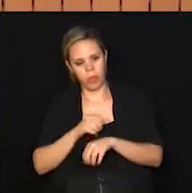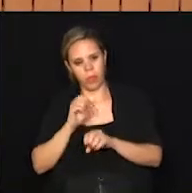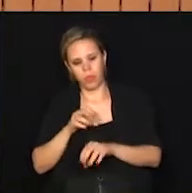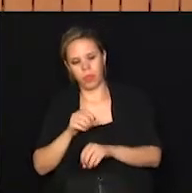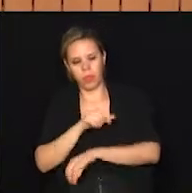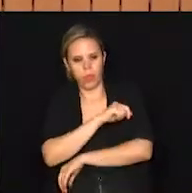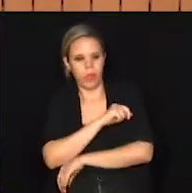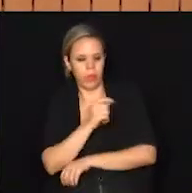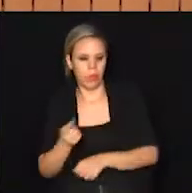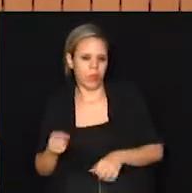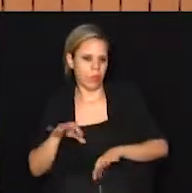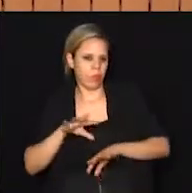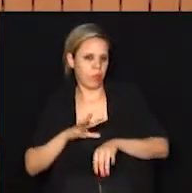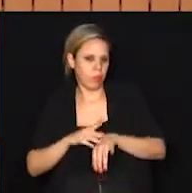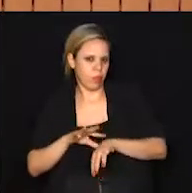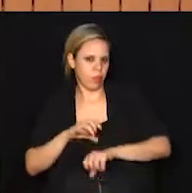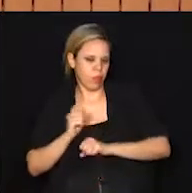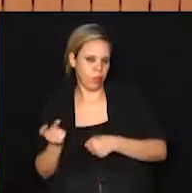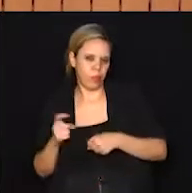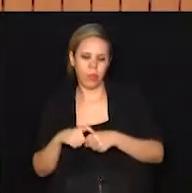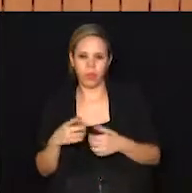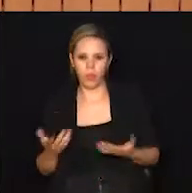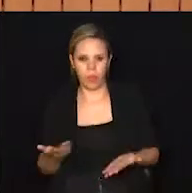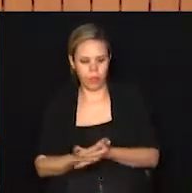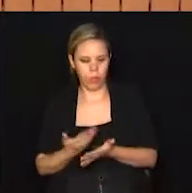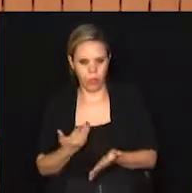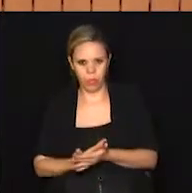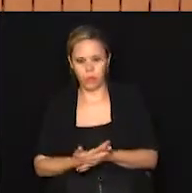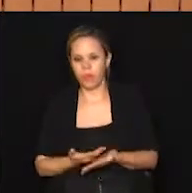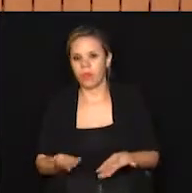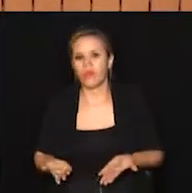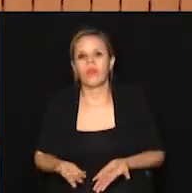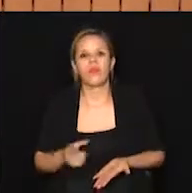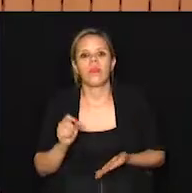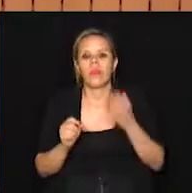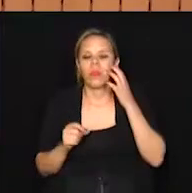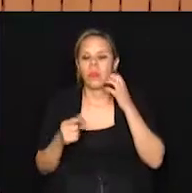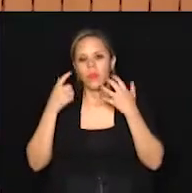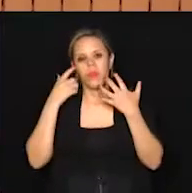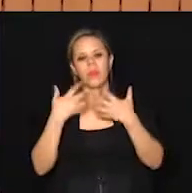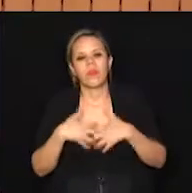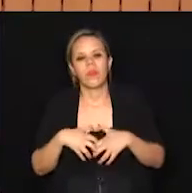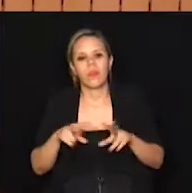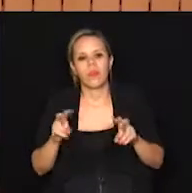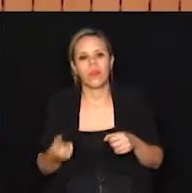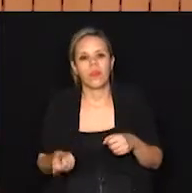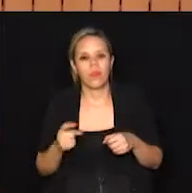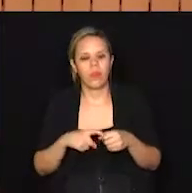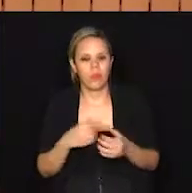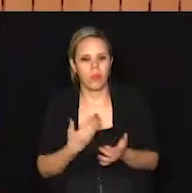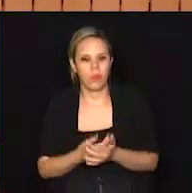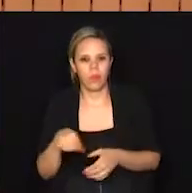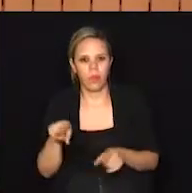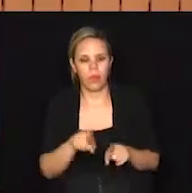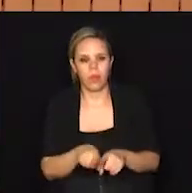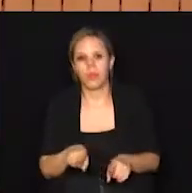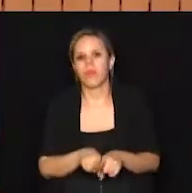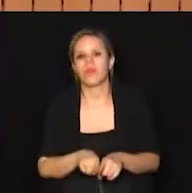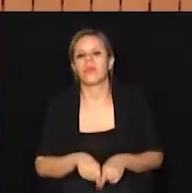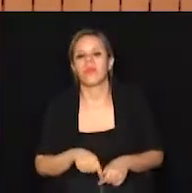impondo máscara, regras rígidas e distanciamento social, se não teremos indivíduos livres e felizes nesse